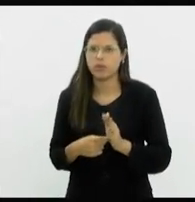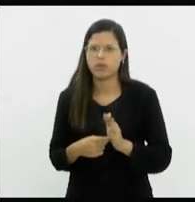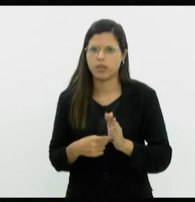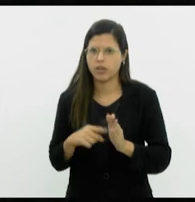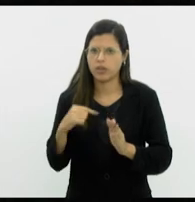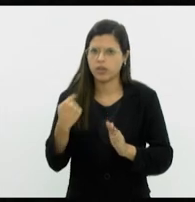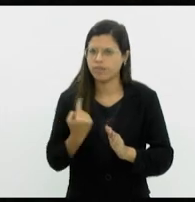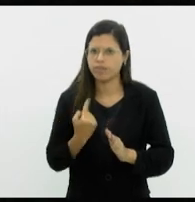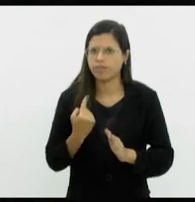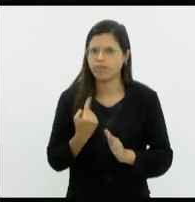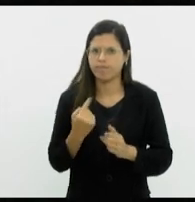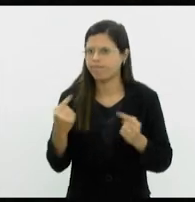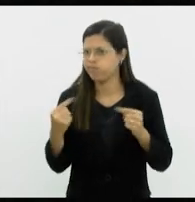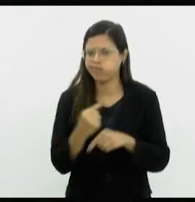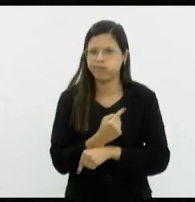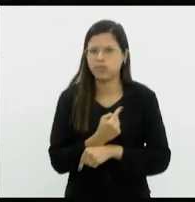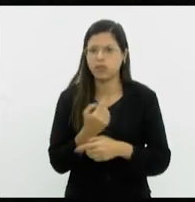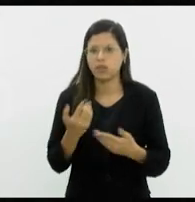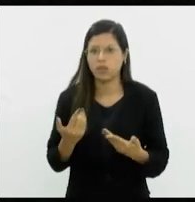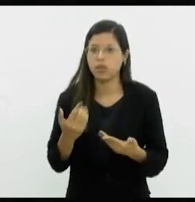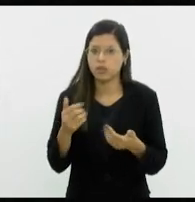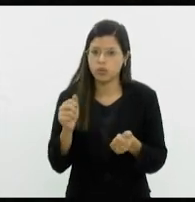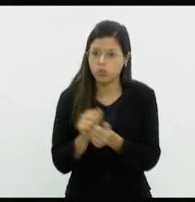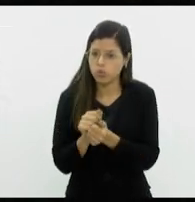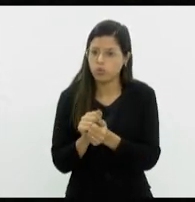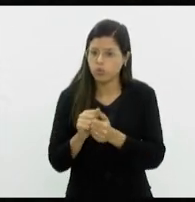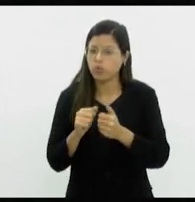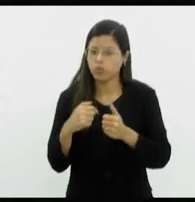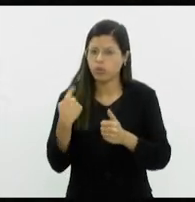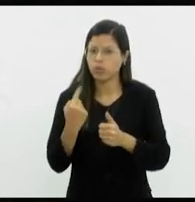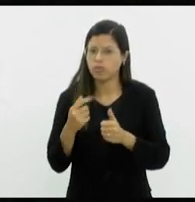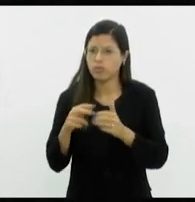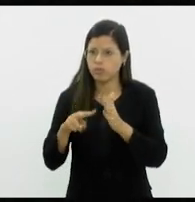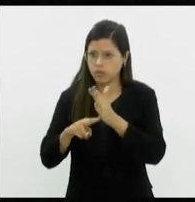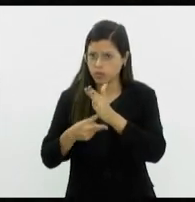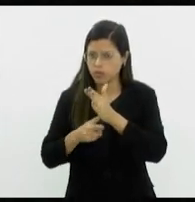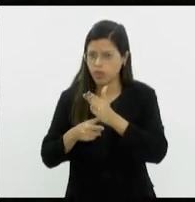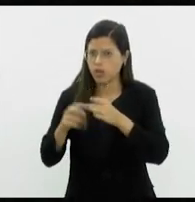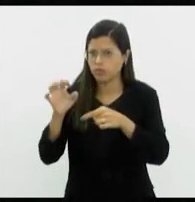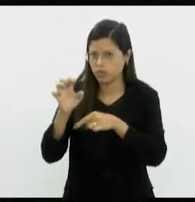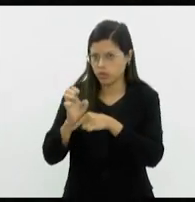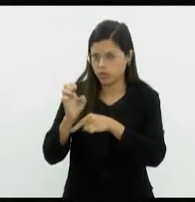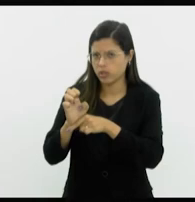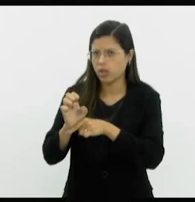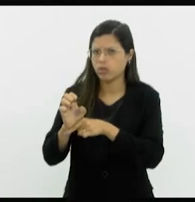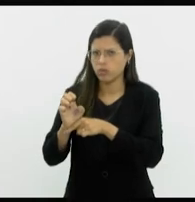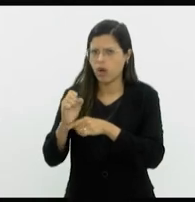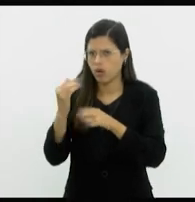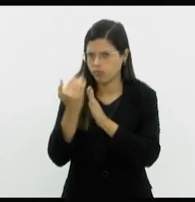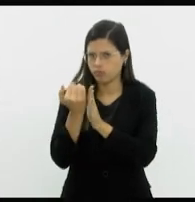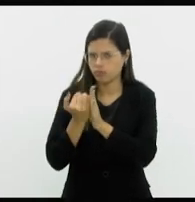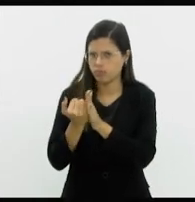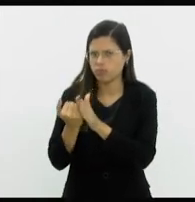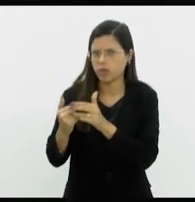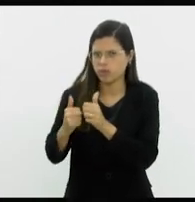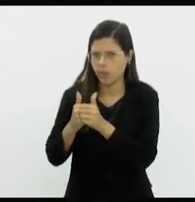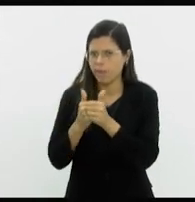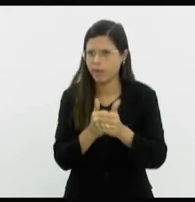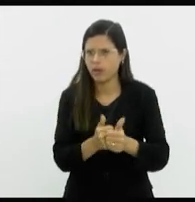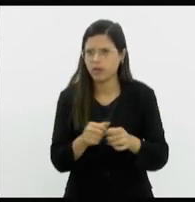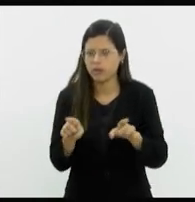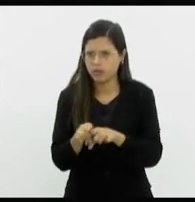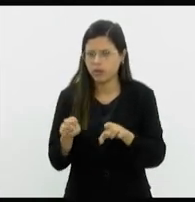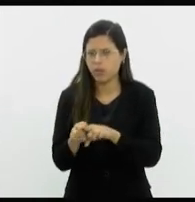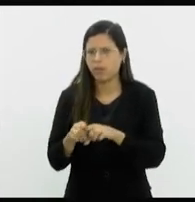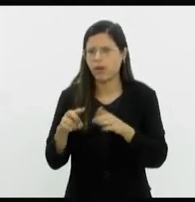e estaremos, junto com o Sidesprev, que é o sindicato estadual que está tocando a pauta, mas também com o sindicato municipal